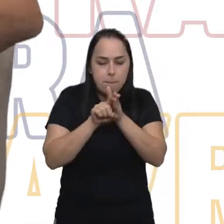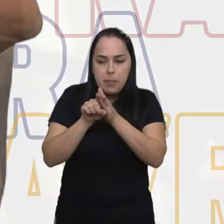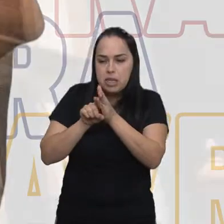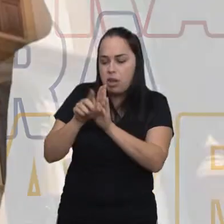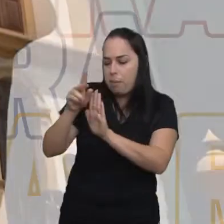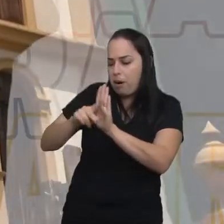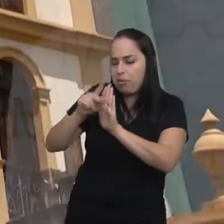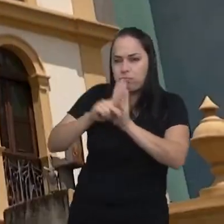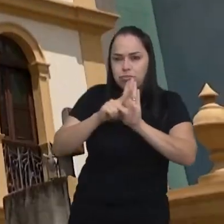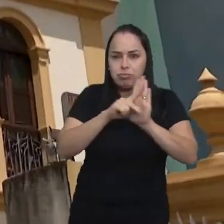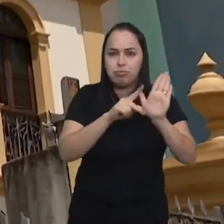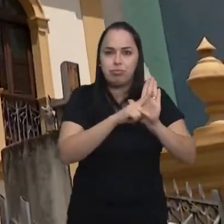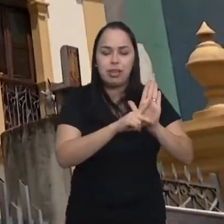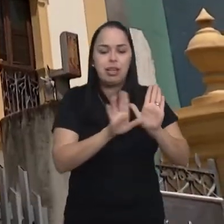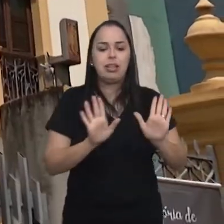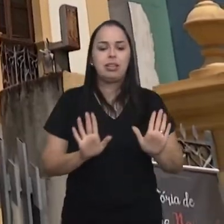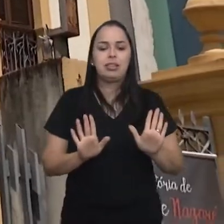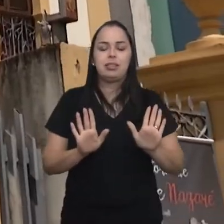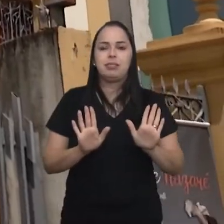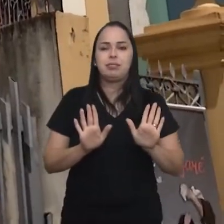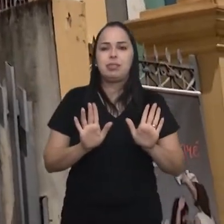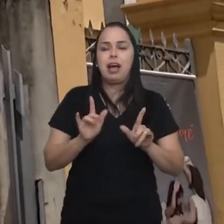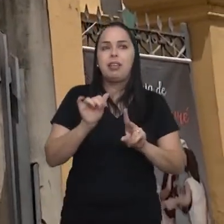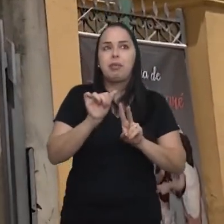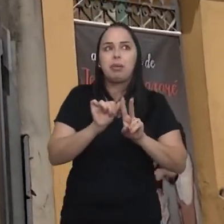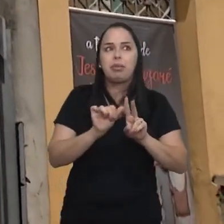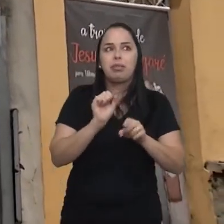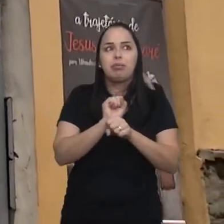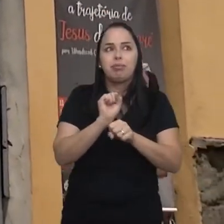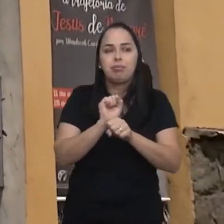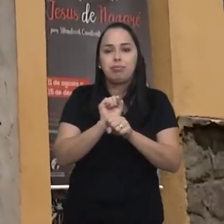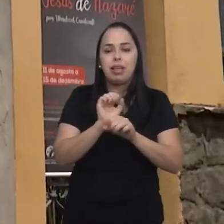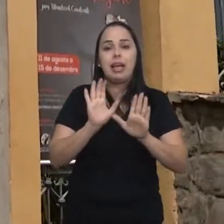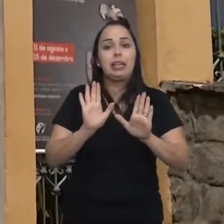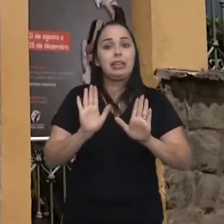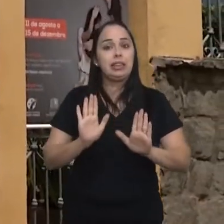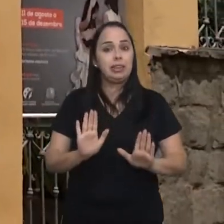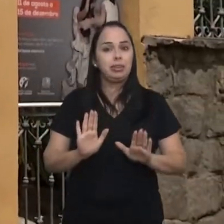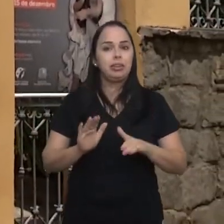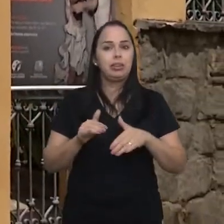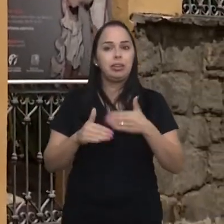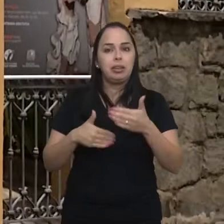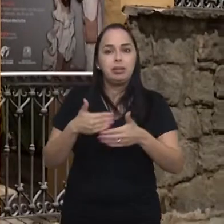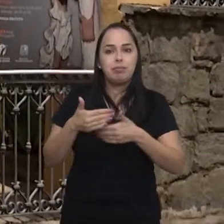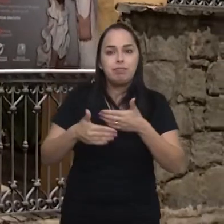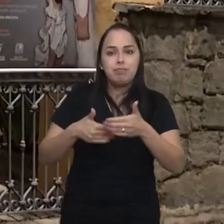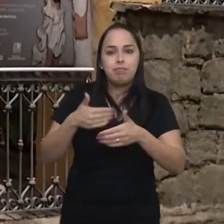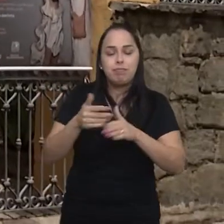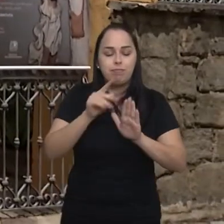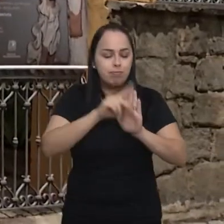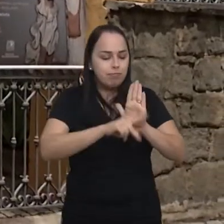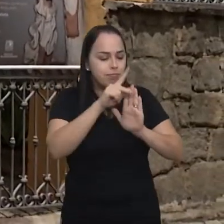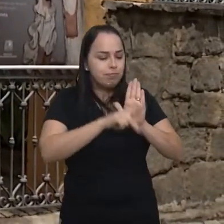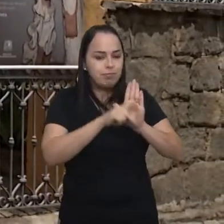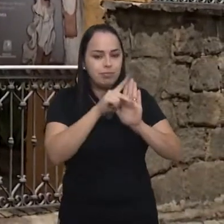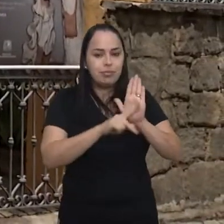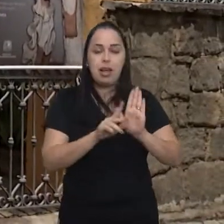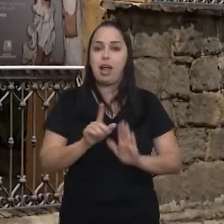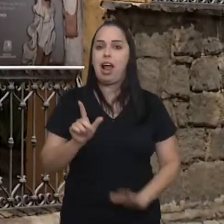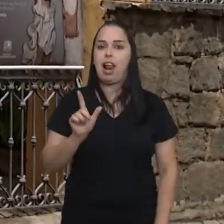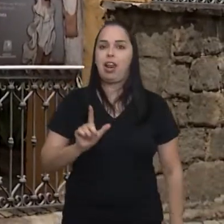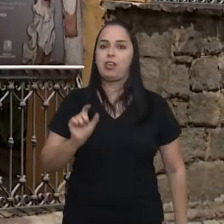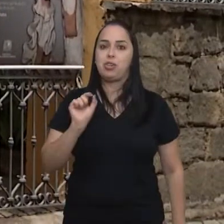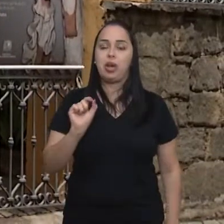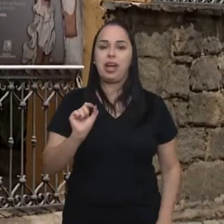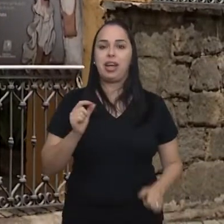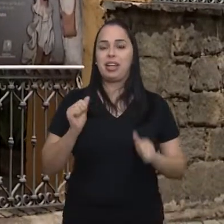faz projeto, o mês que vem abre, não abriu, daqui 2 meses abre, não abriu. Então, você vai gerando projeto,